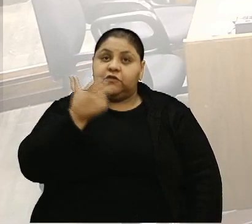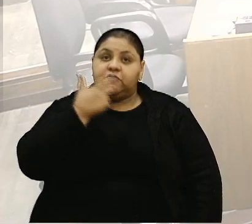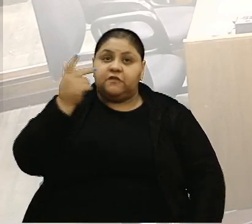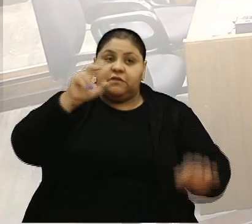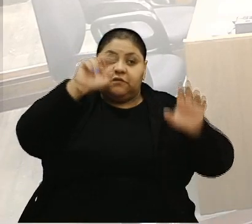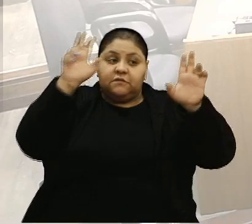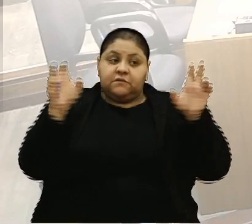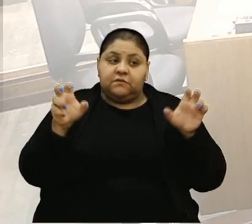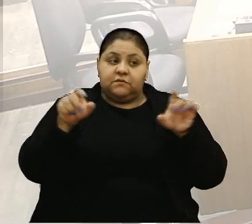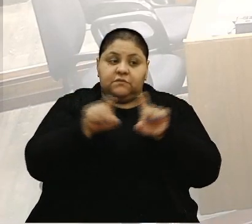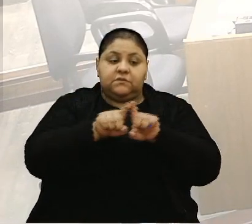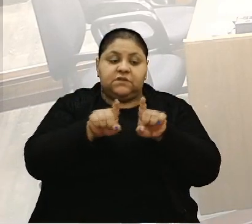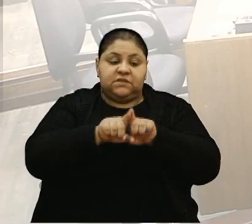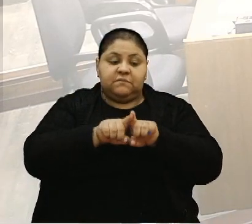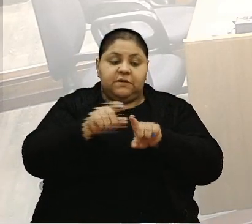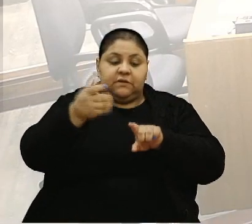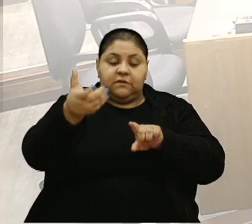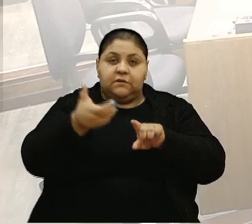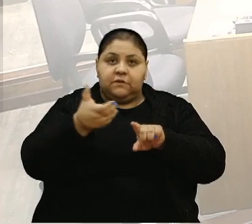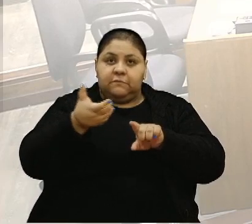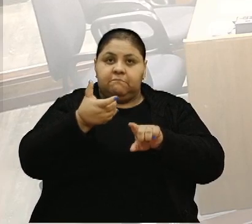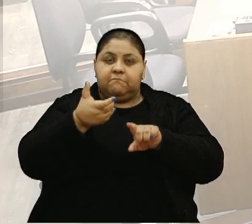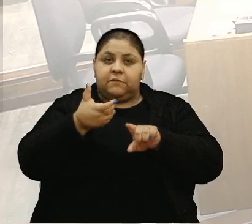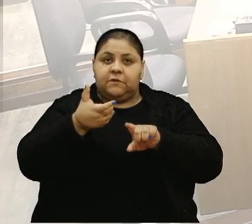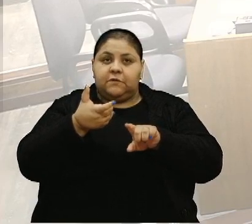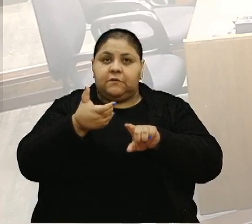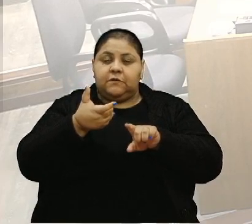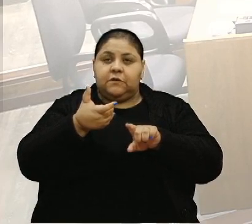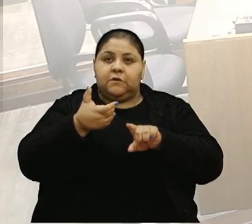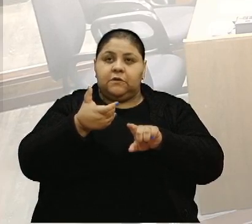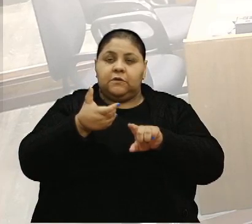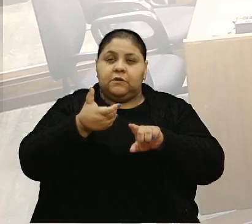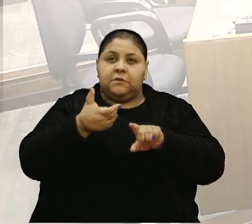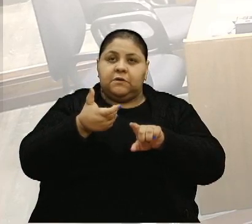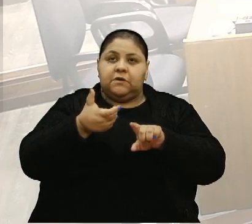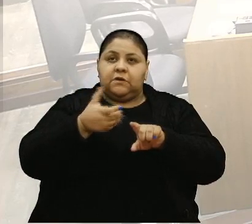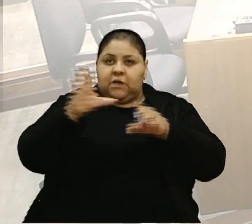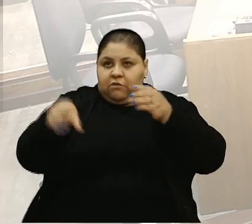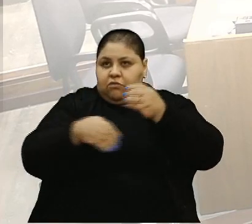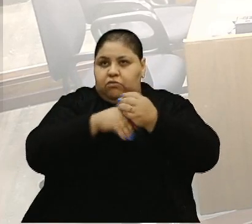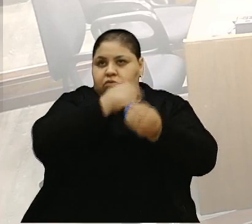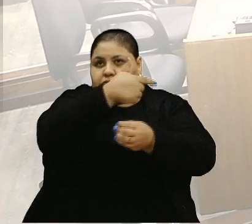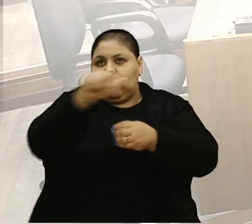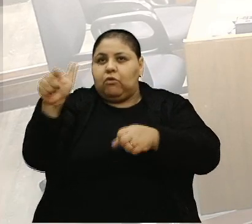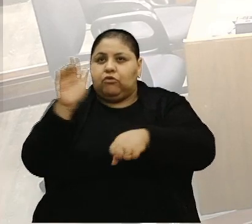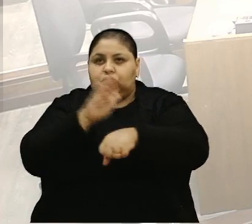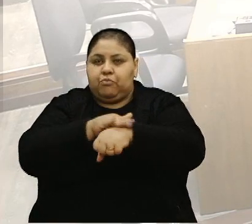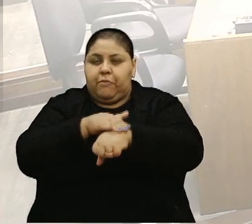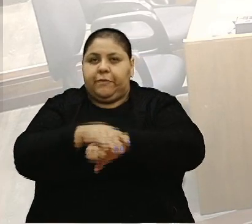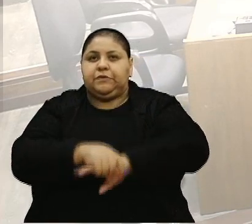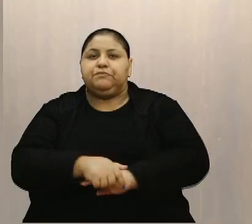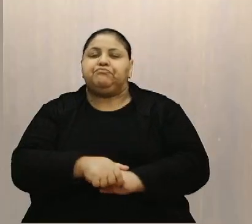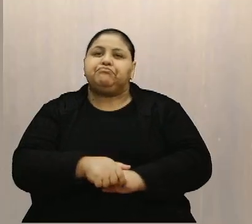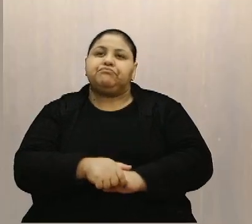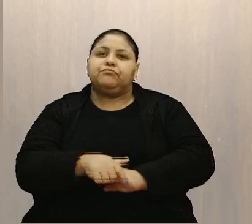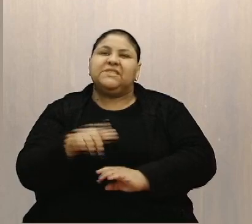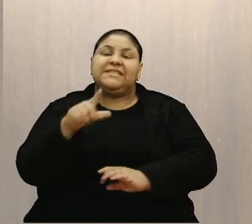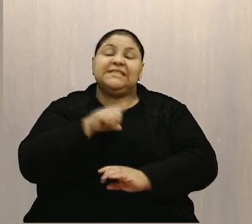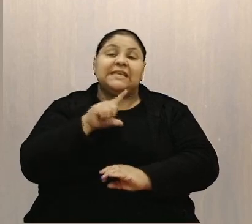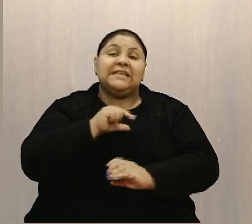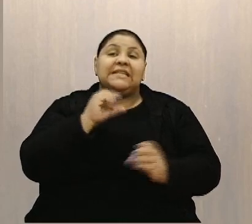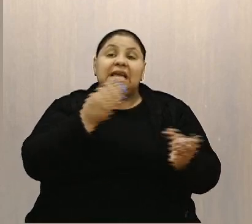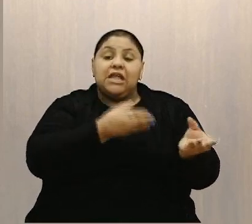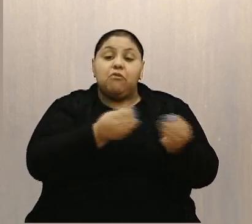tema. Também quero contribuir, mas em outro momento, para não tomar seu tempo agora. mas tem